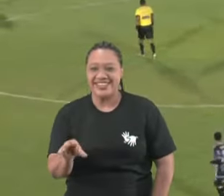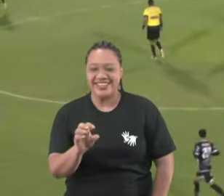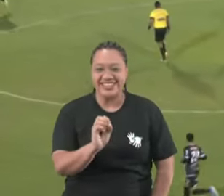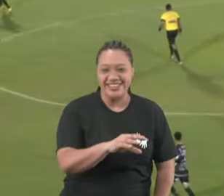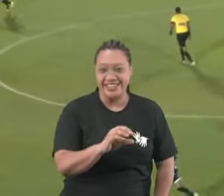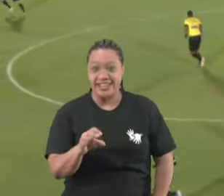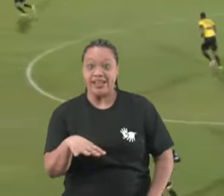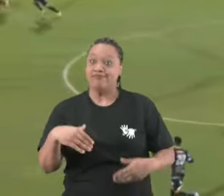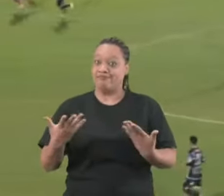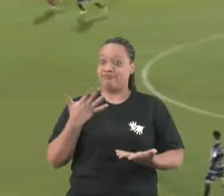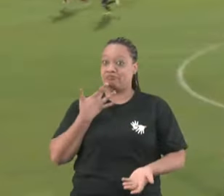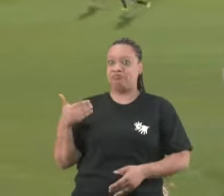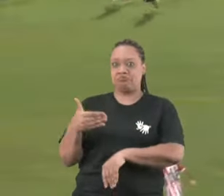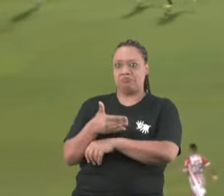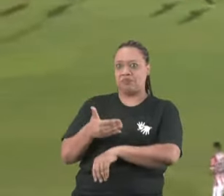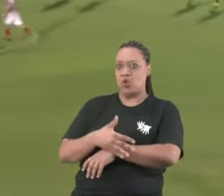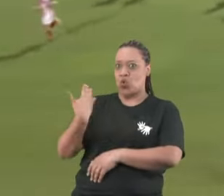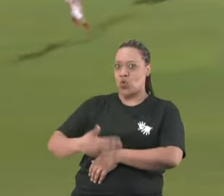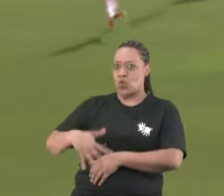Assíduo.